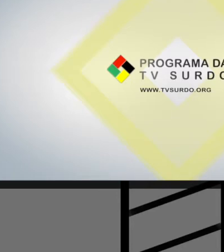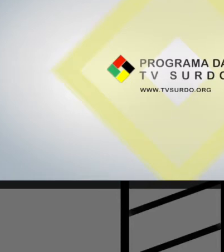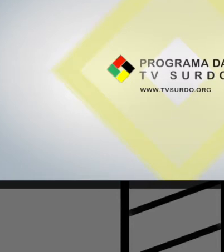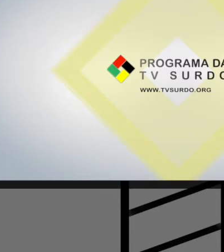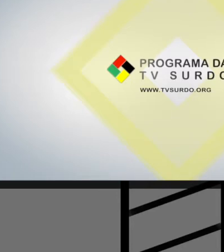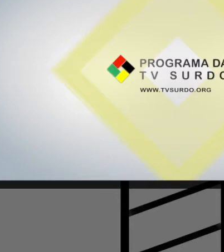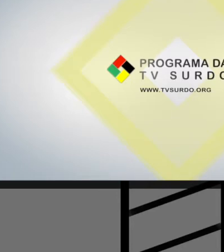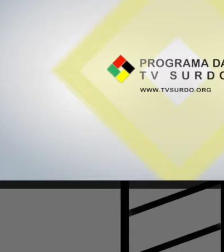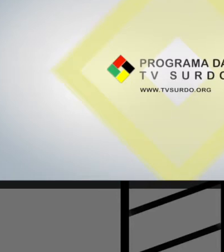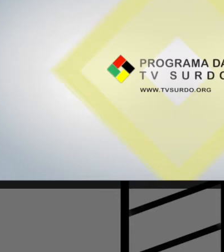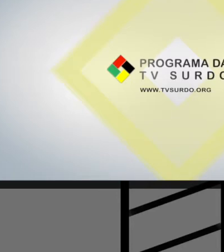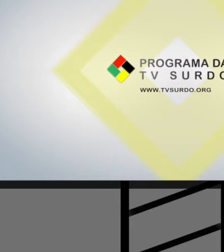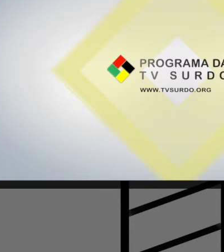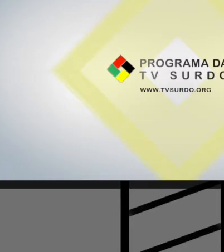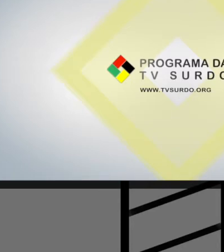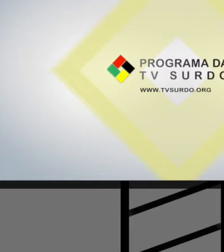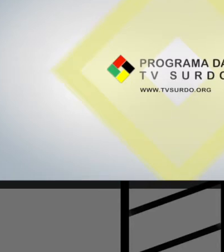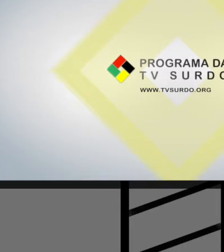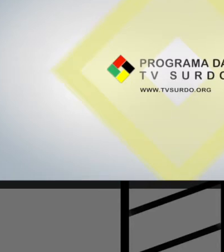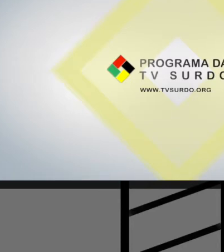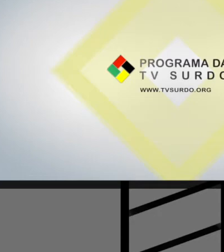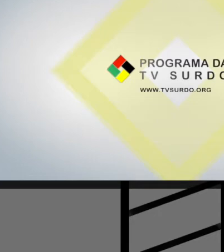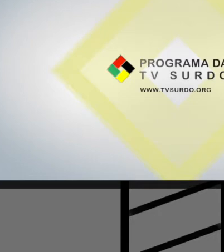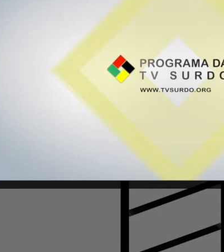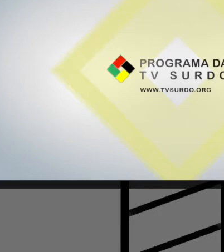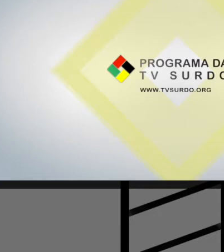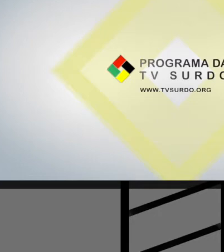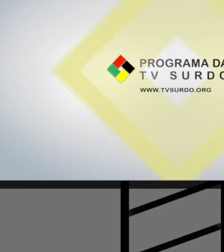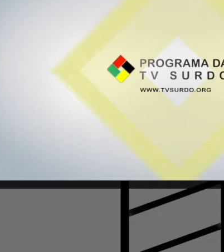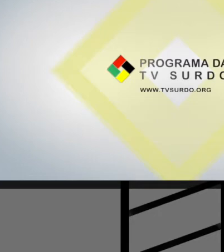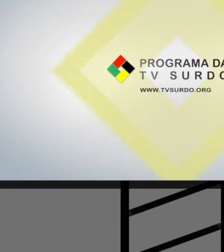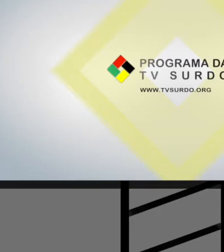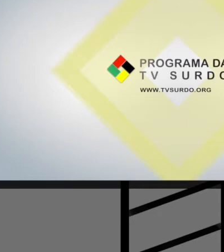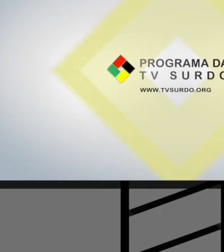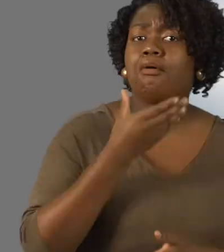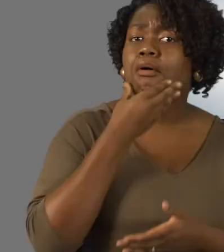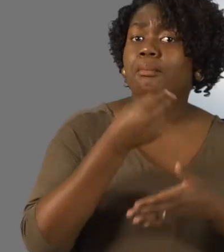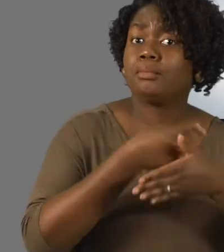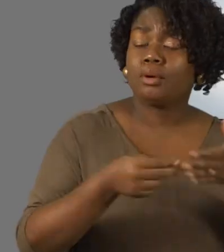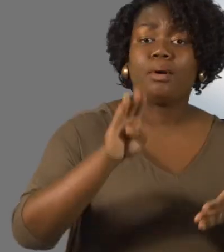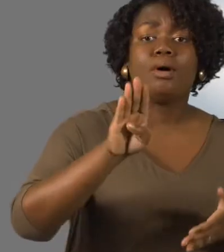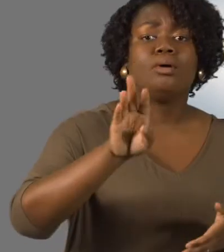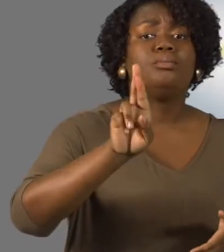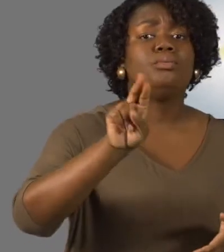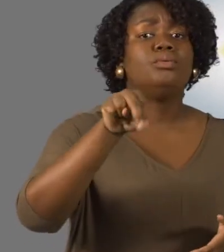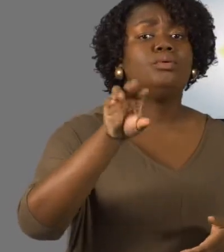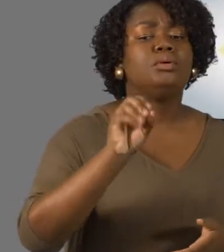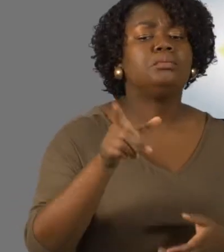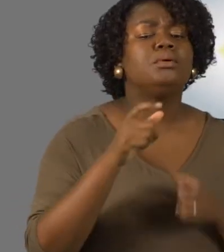relacionados ao jogador, atirando a responsabilidade para o seu jogador e os seus empresários.